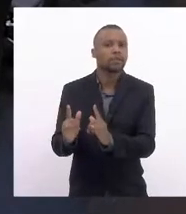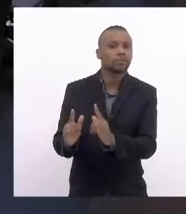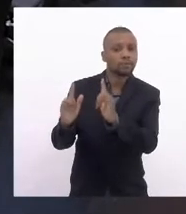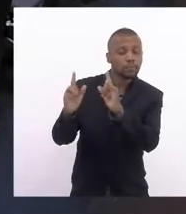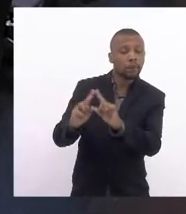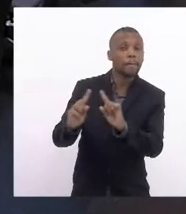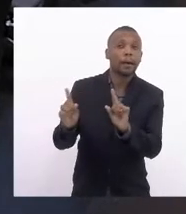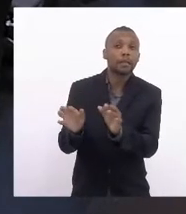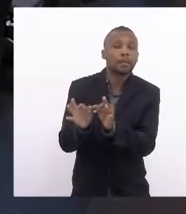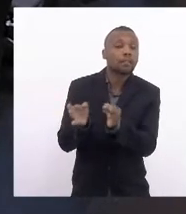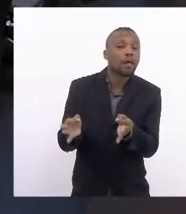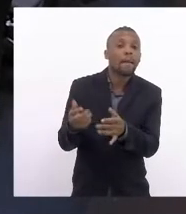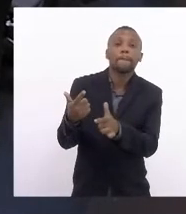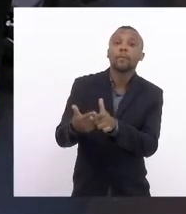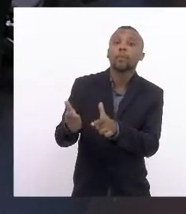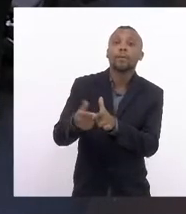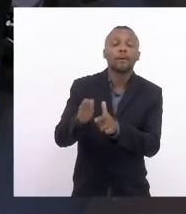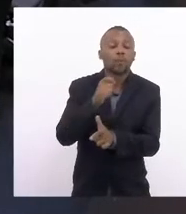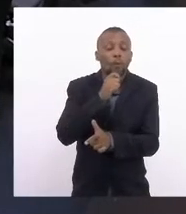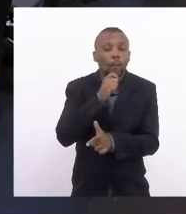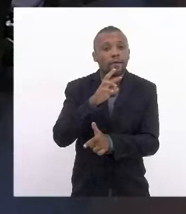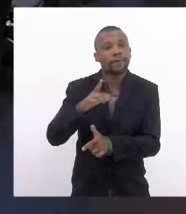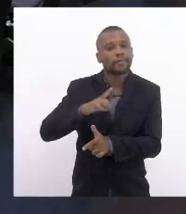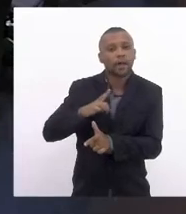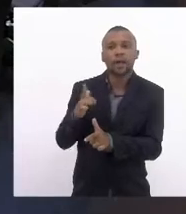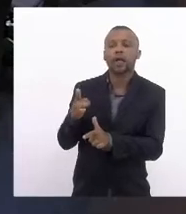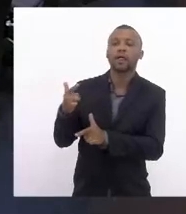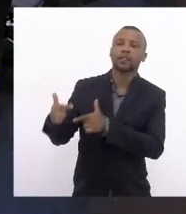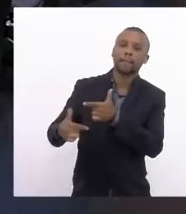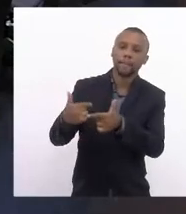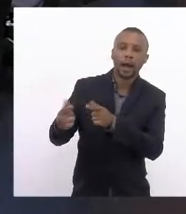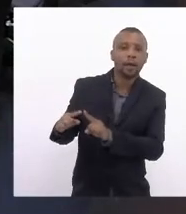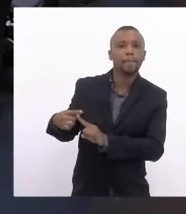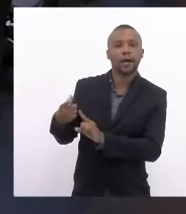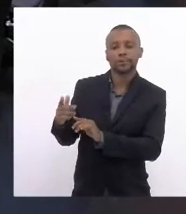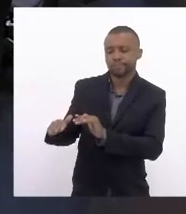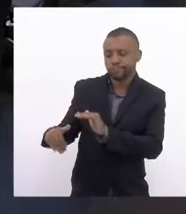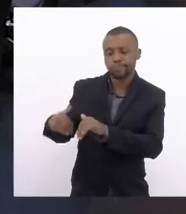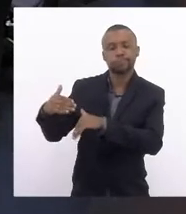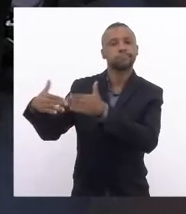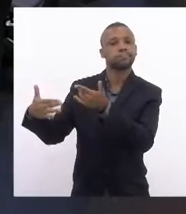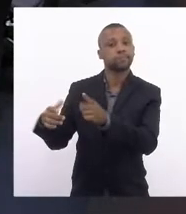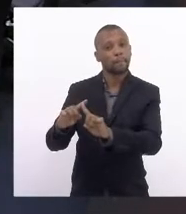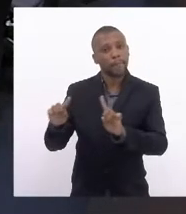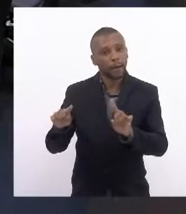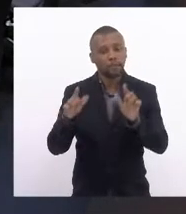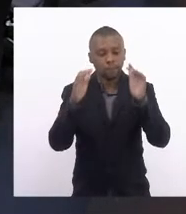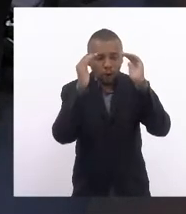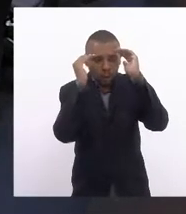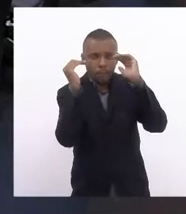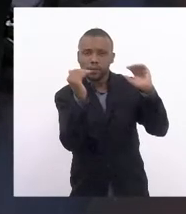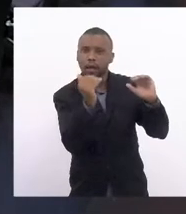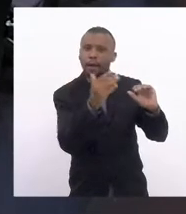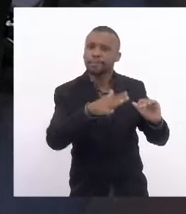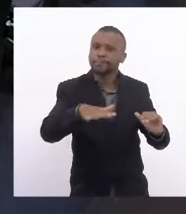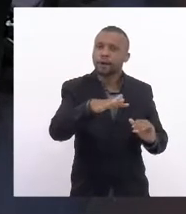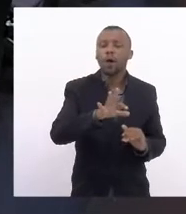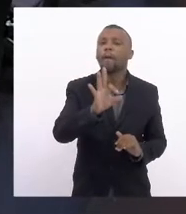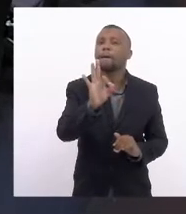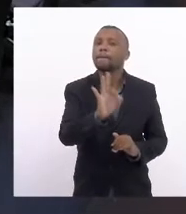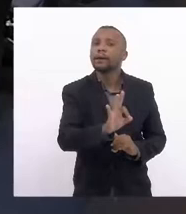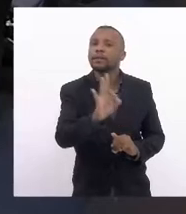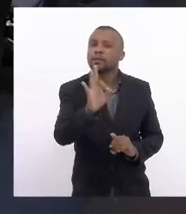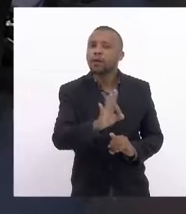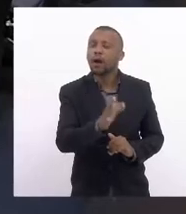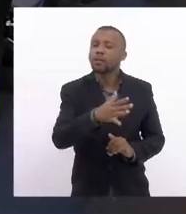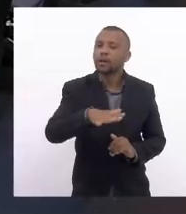nenhum problema, porque vai gerar emprego, vai gerar desenvolvimento. Mas vamos respeitar e manter uma área, um percentual daquela